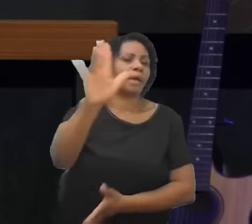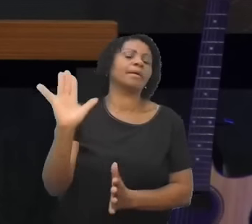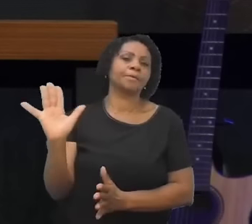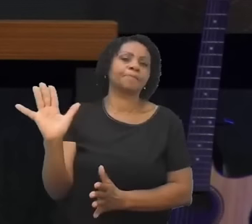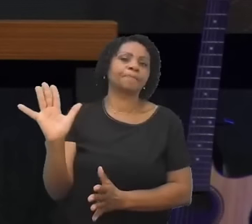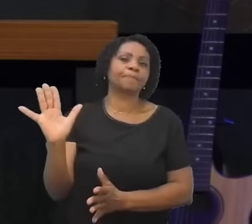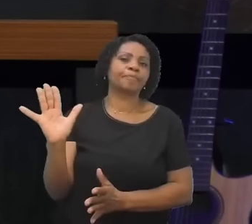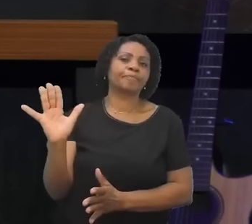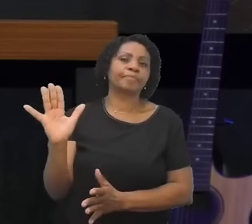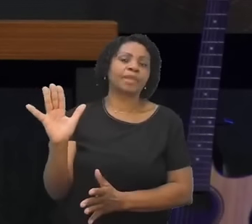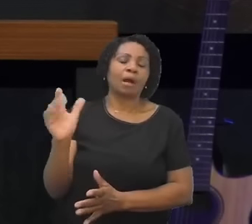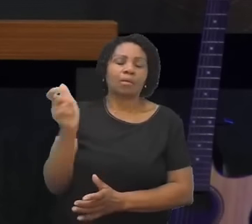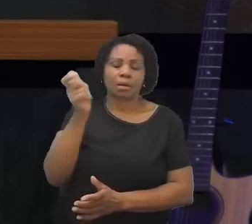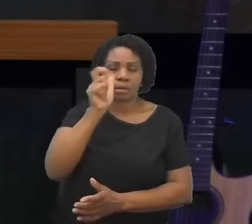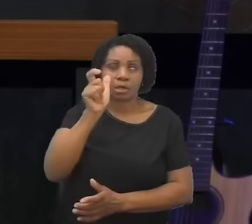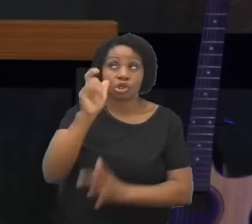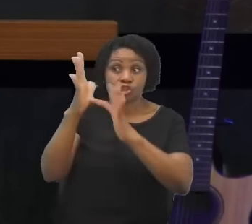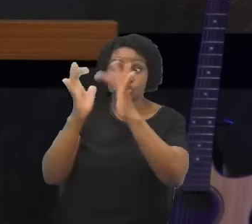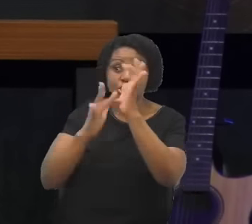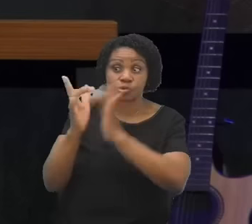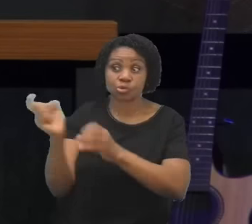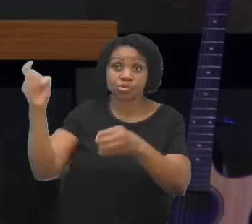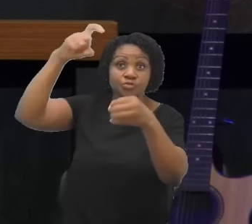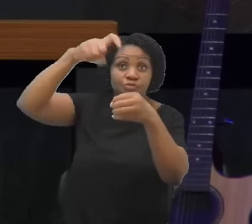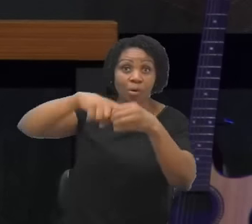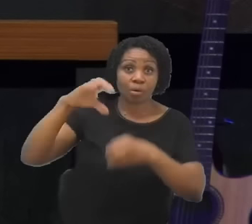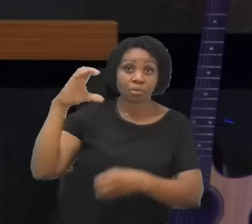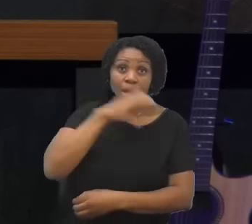Agora fala de novo para você acordar. Venho sem demora.